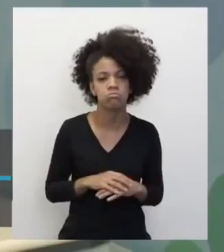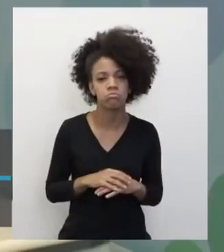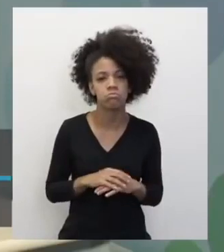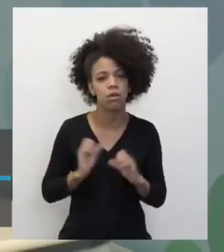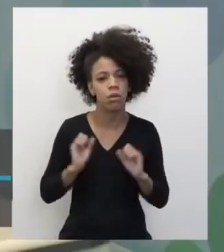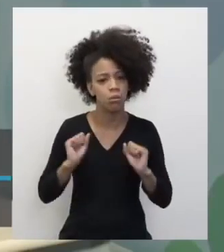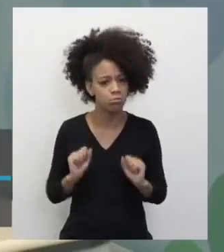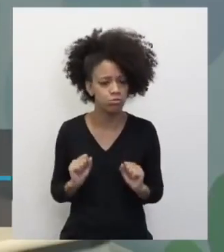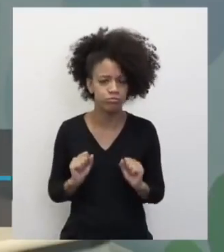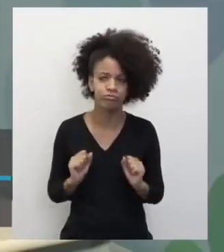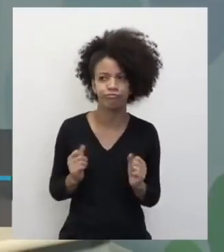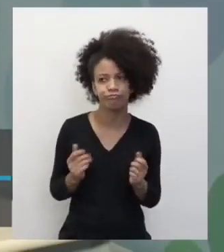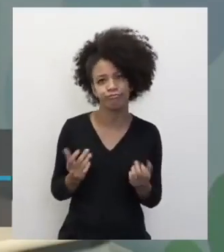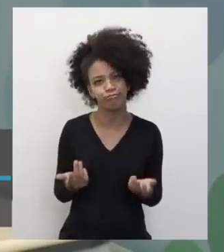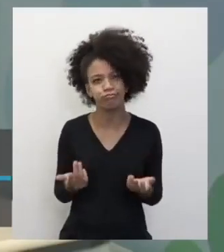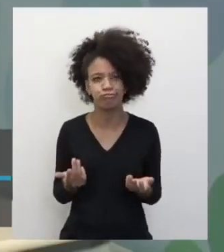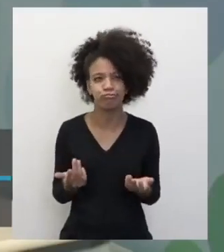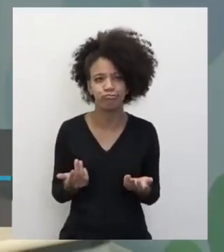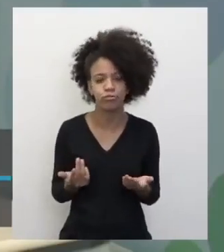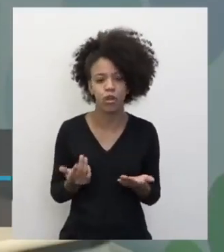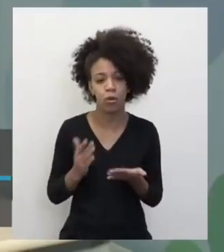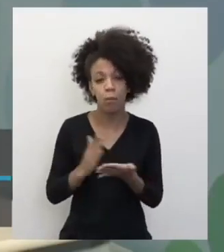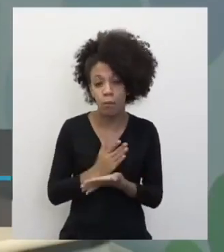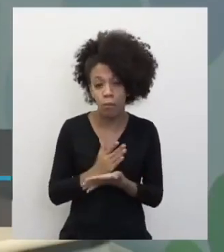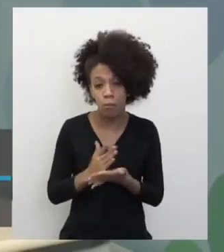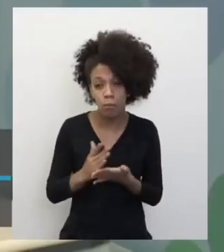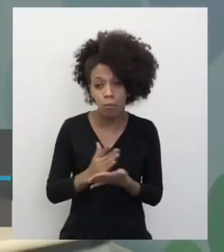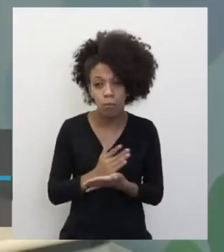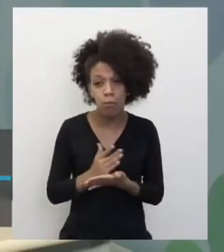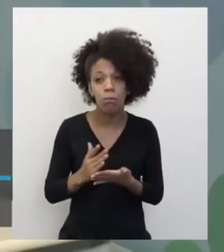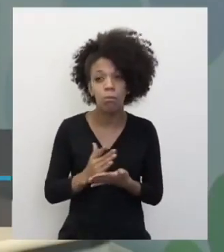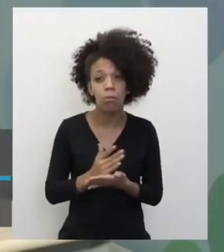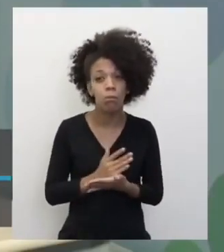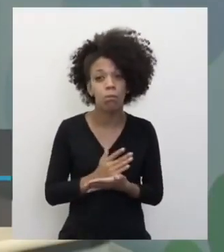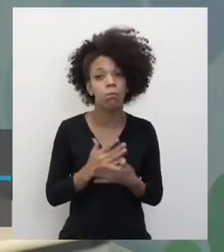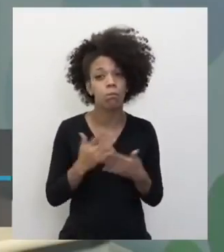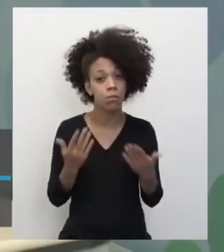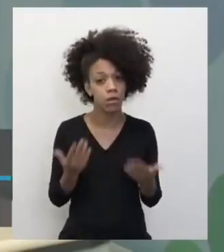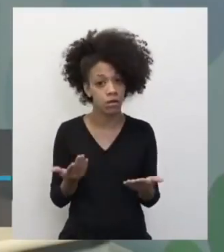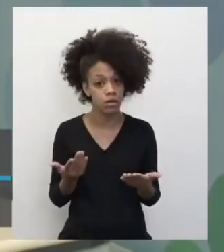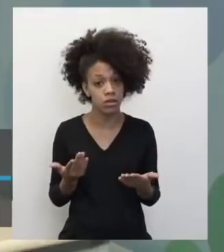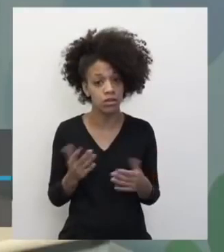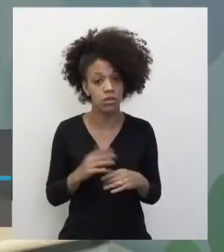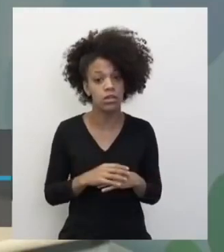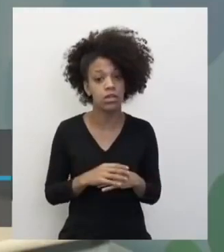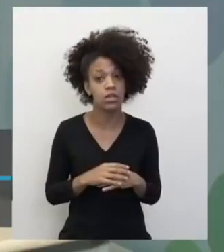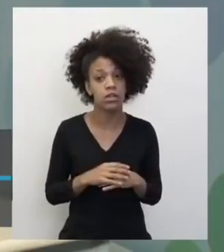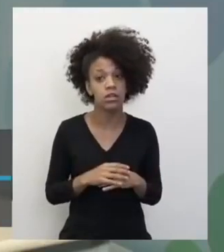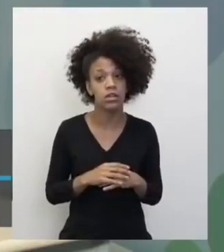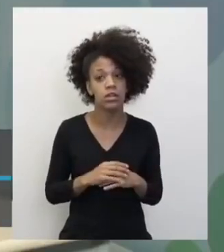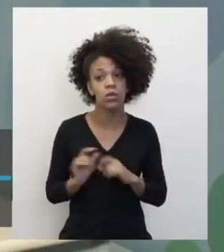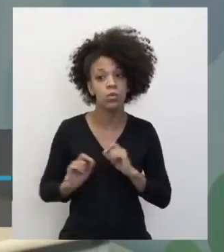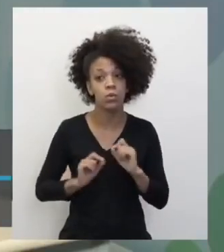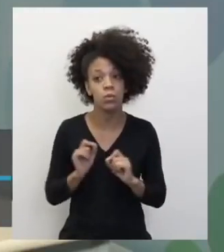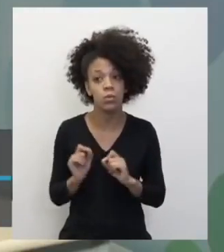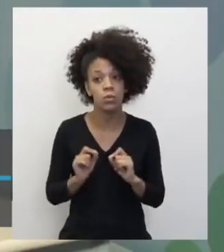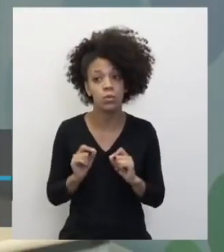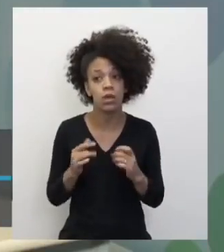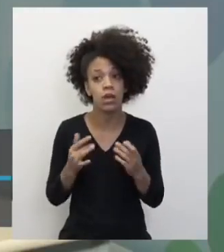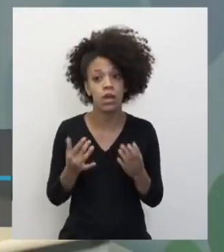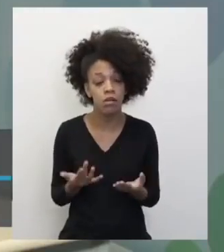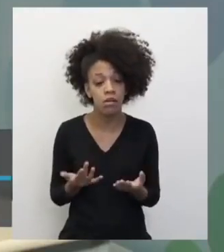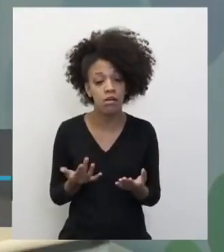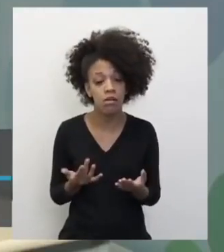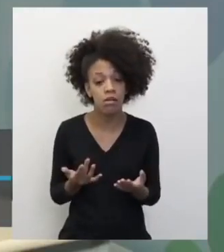colocar, uma partezinha ali, um contraste meio cinzento, preto,